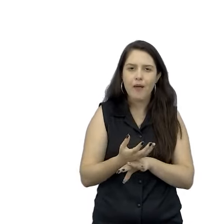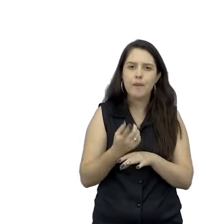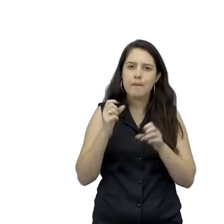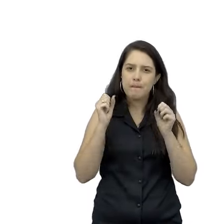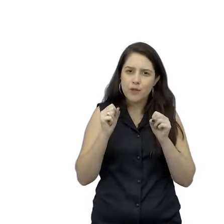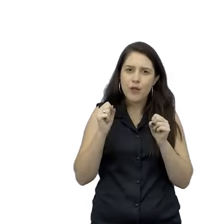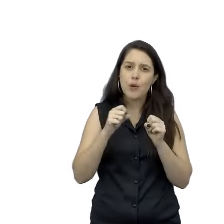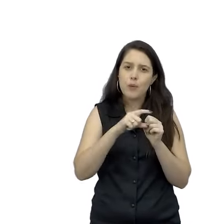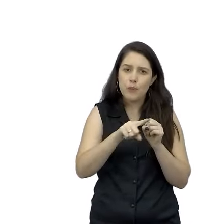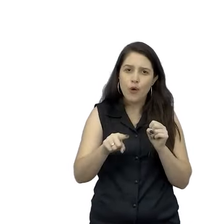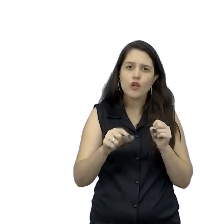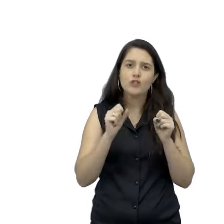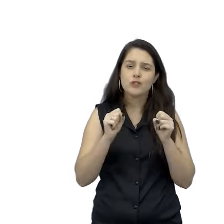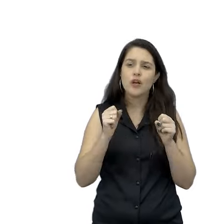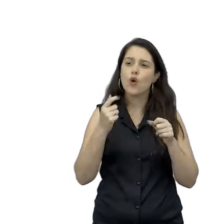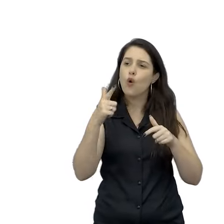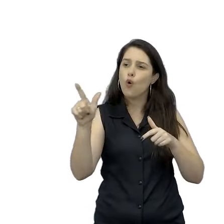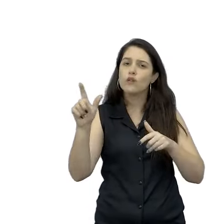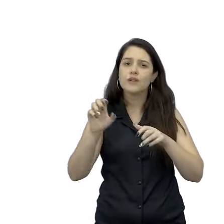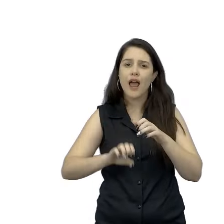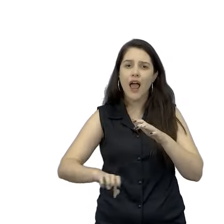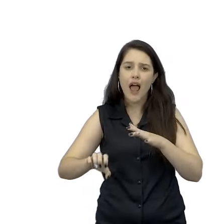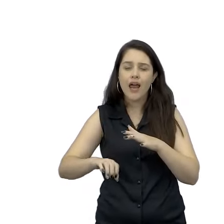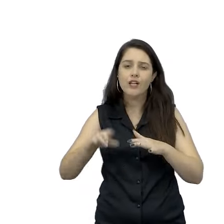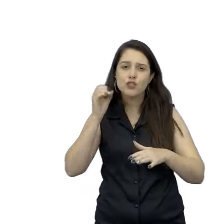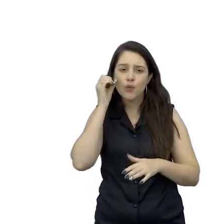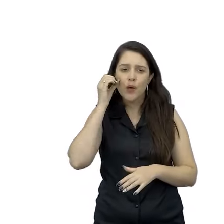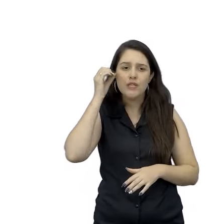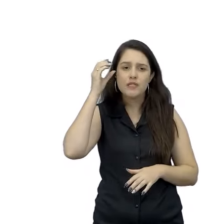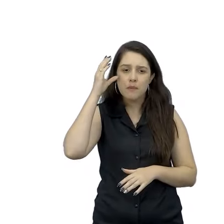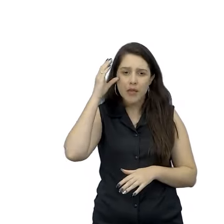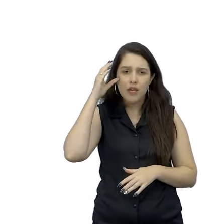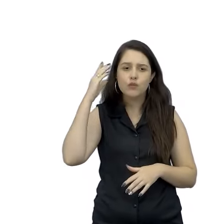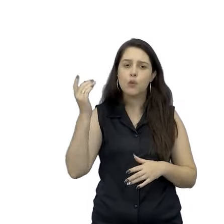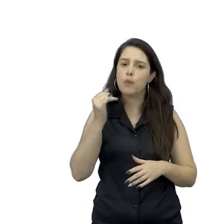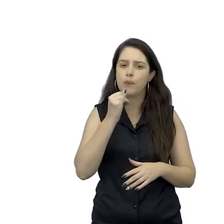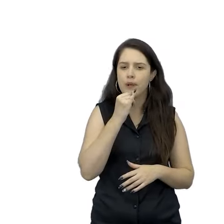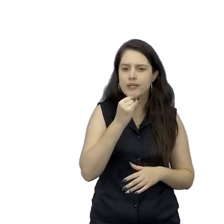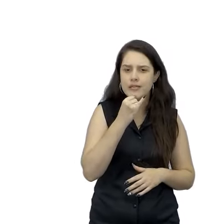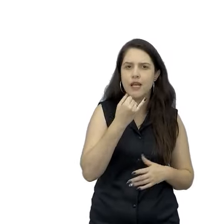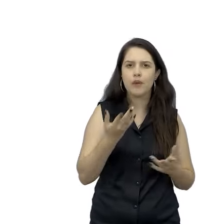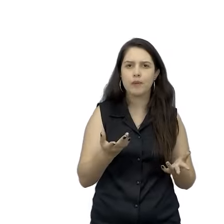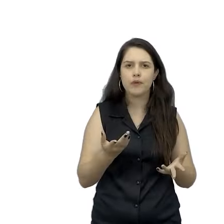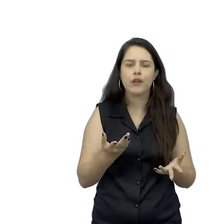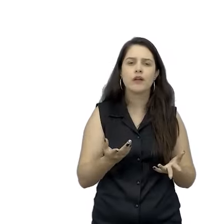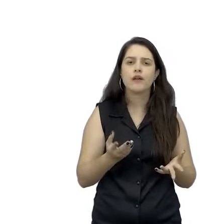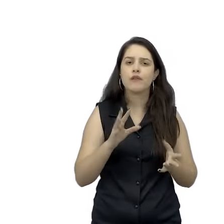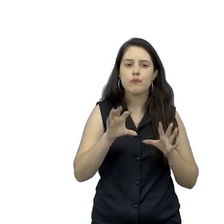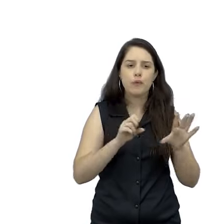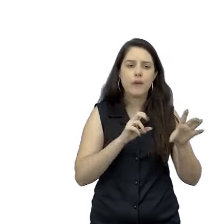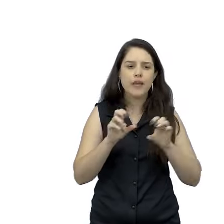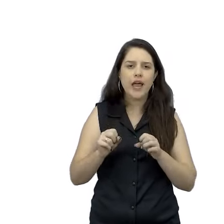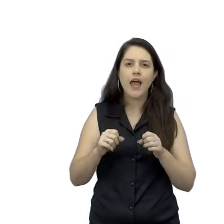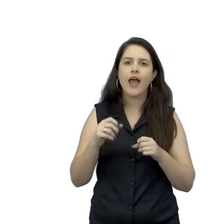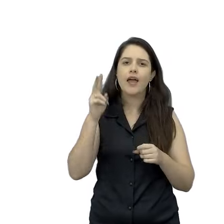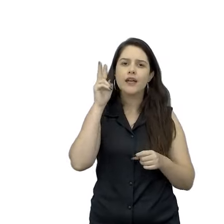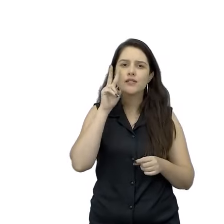você pode atravessar outra área de conhecimento, né? Então, por exemplo, vamos pegar lá história,